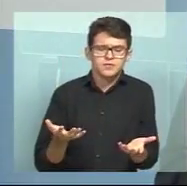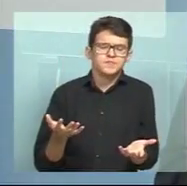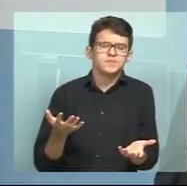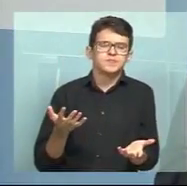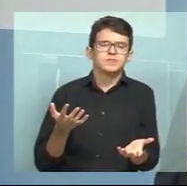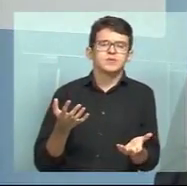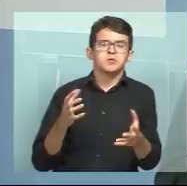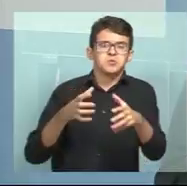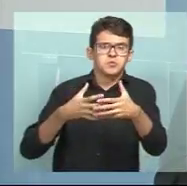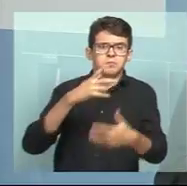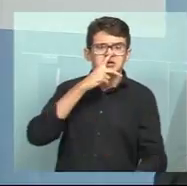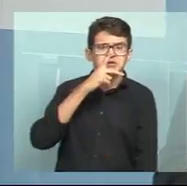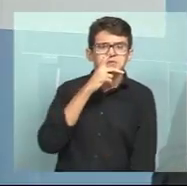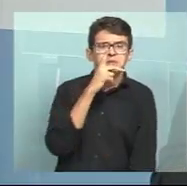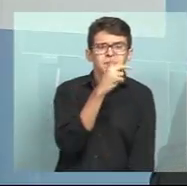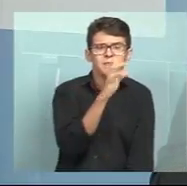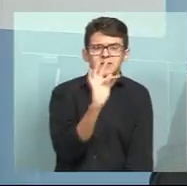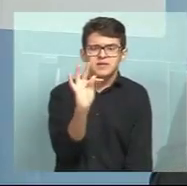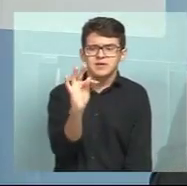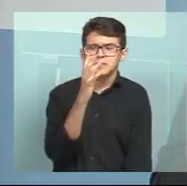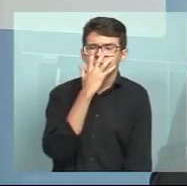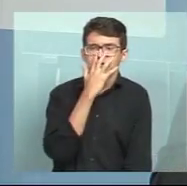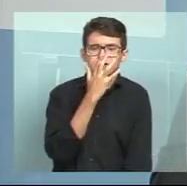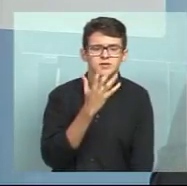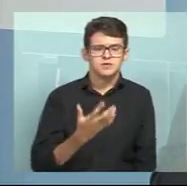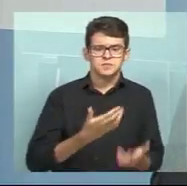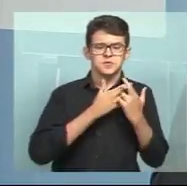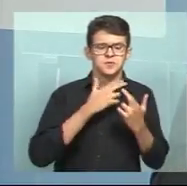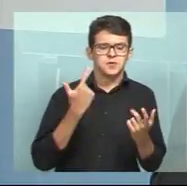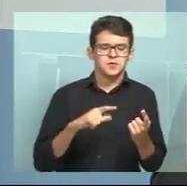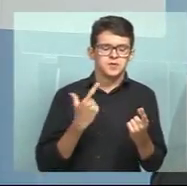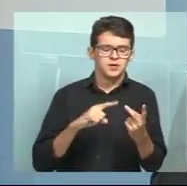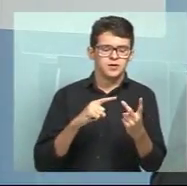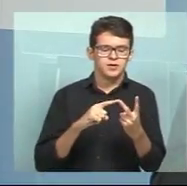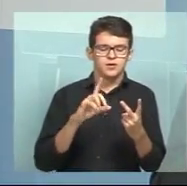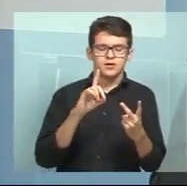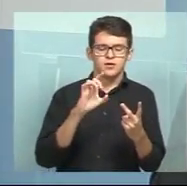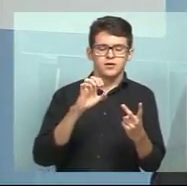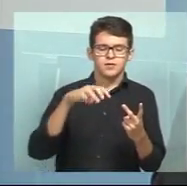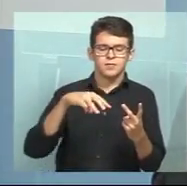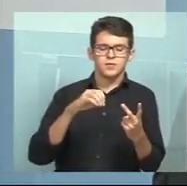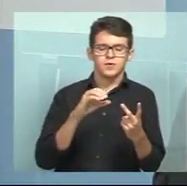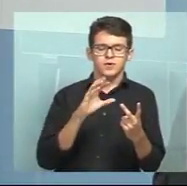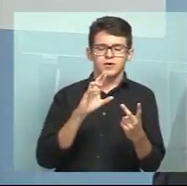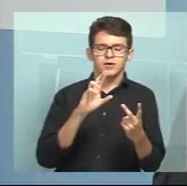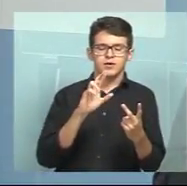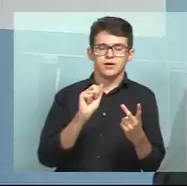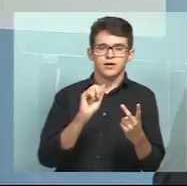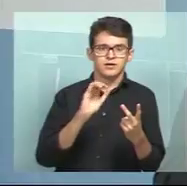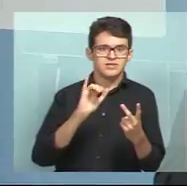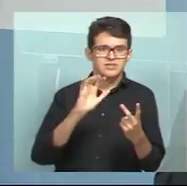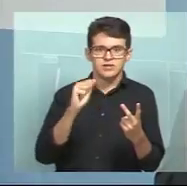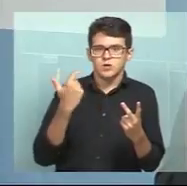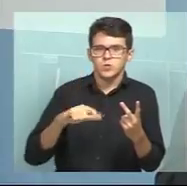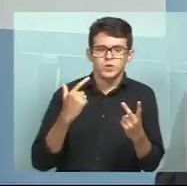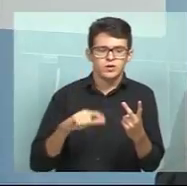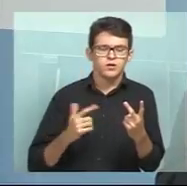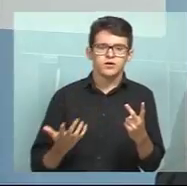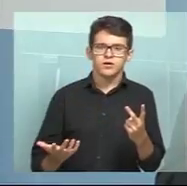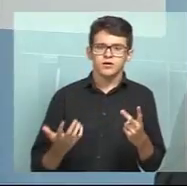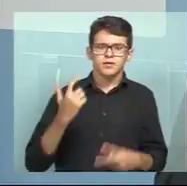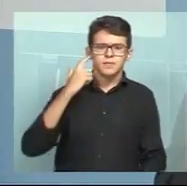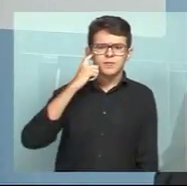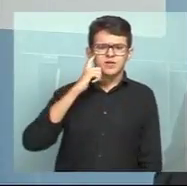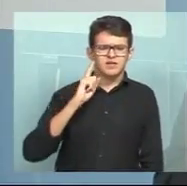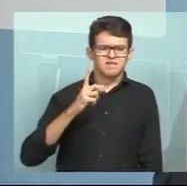antidemocrático e não dá a ele o direito de falar em